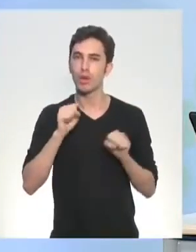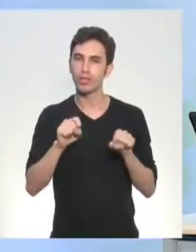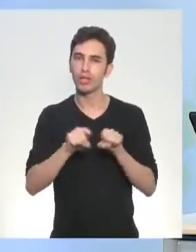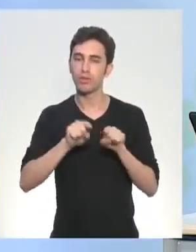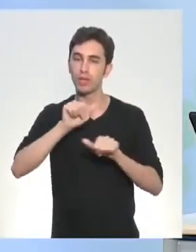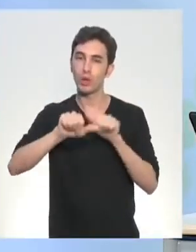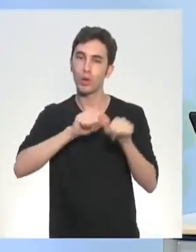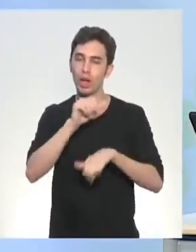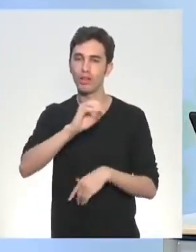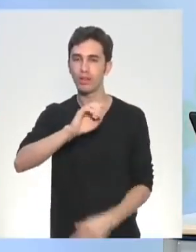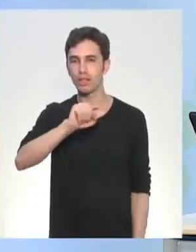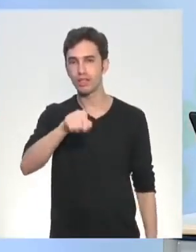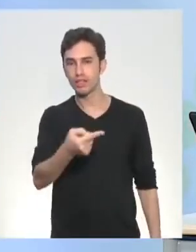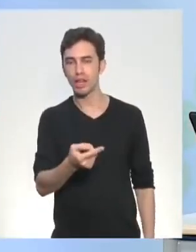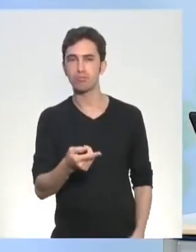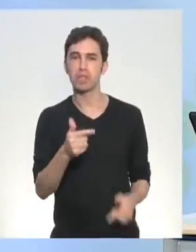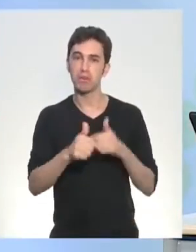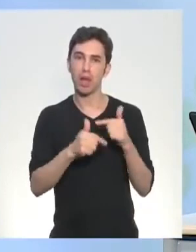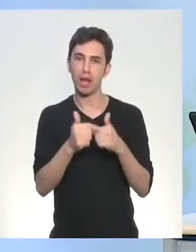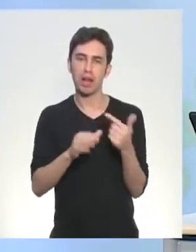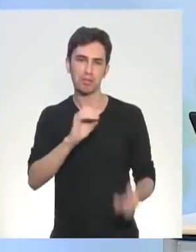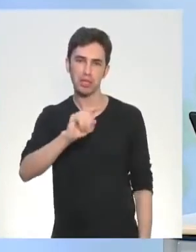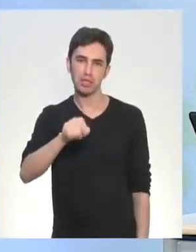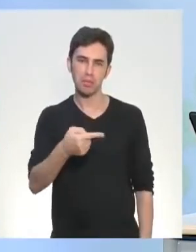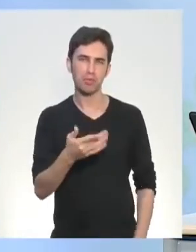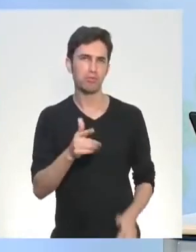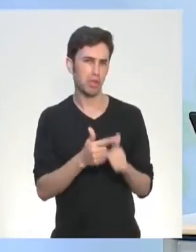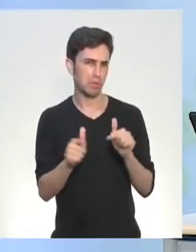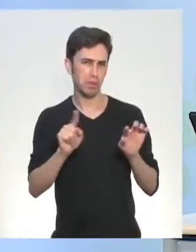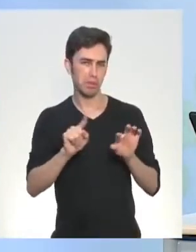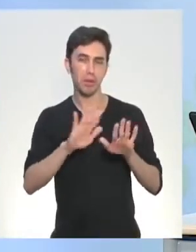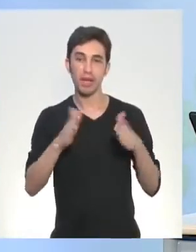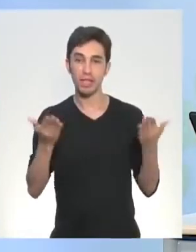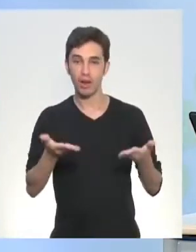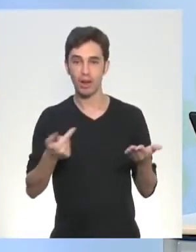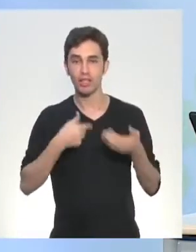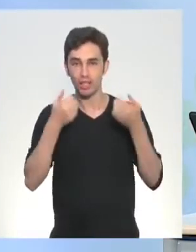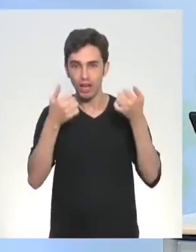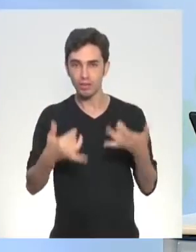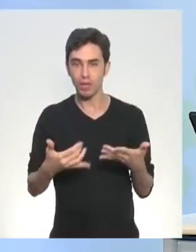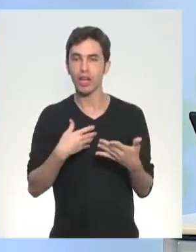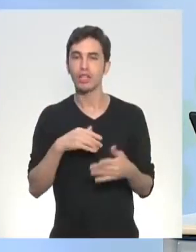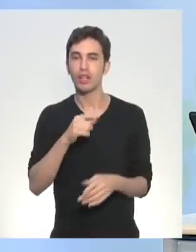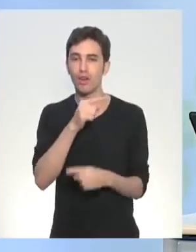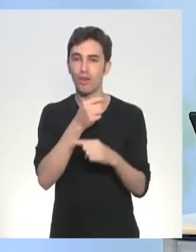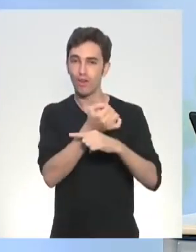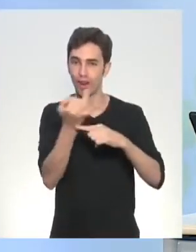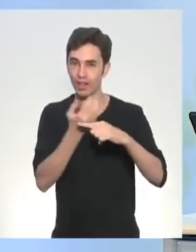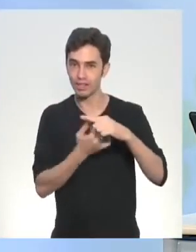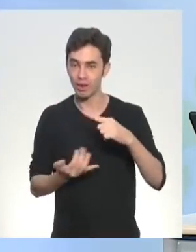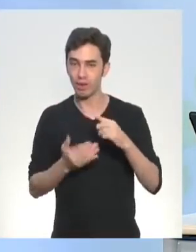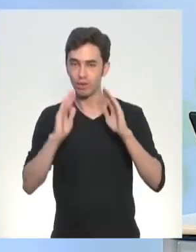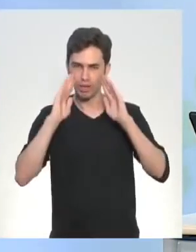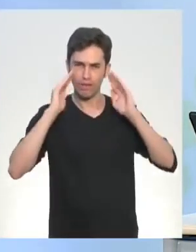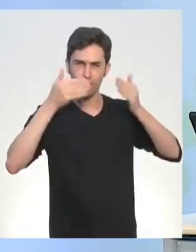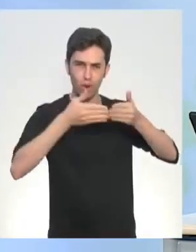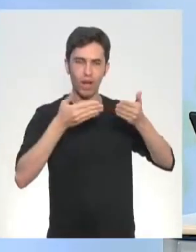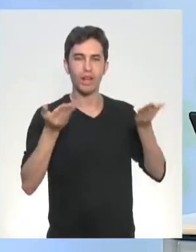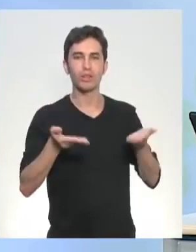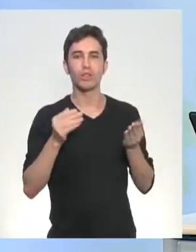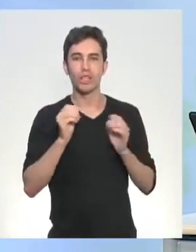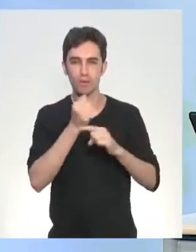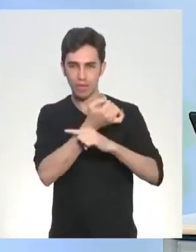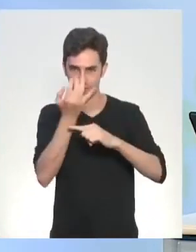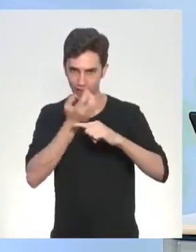decimal, trabalhar com decimal, tem professor que gosta, não tem problema nenhum, mas como aqui a gente está falando de fração, vocês vão ver que hoje eu vou estar muito focada na parte de